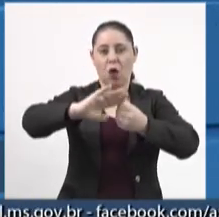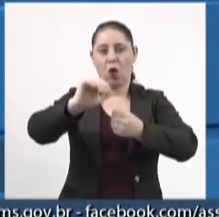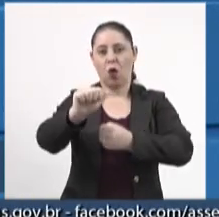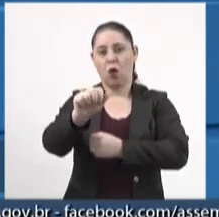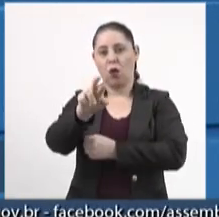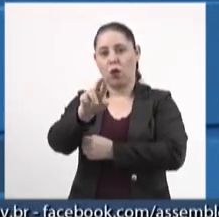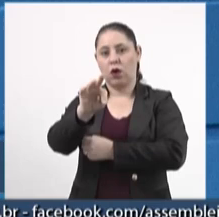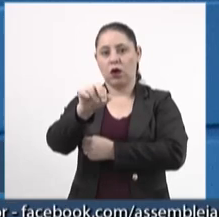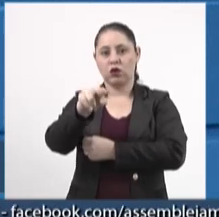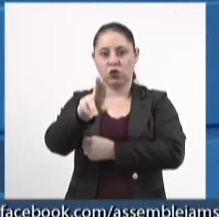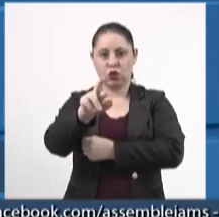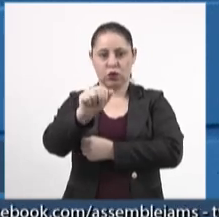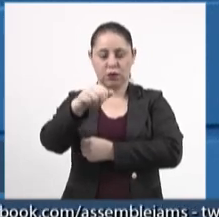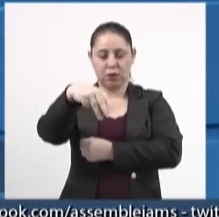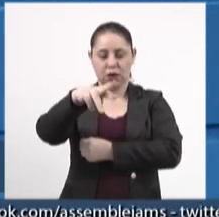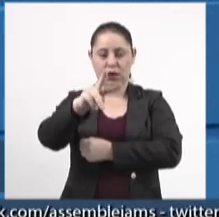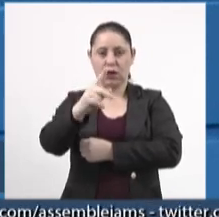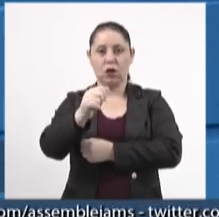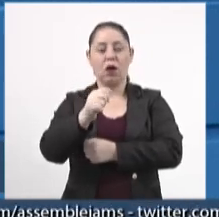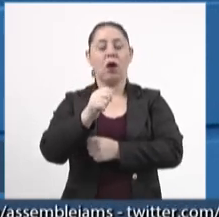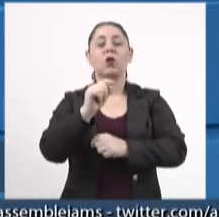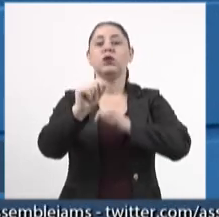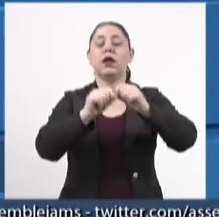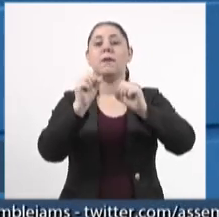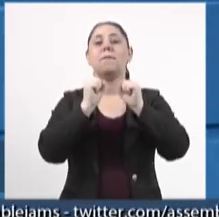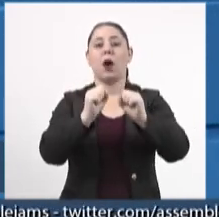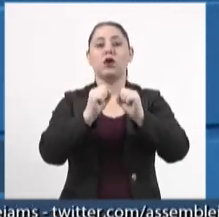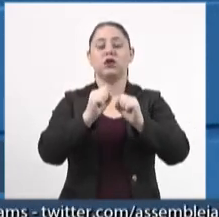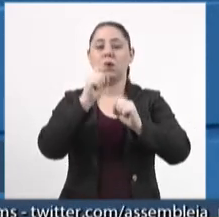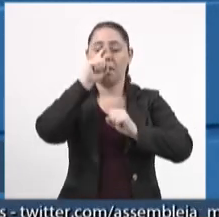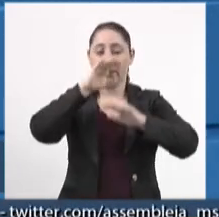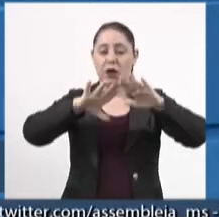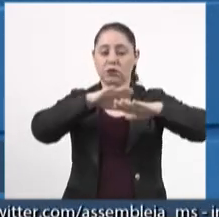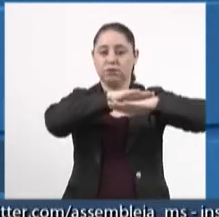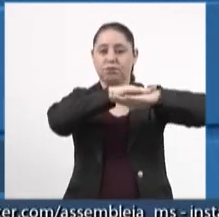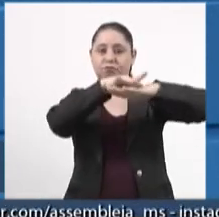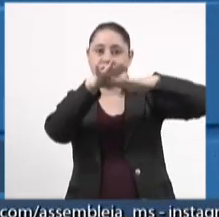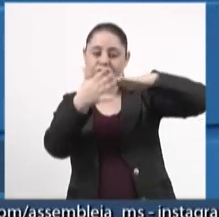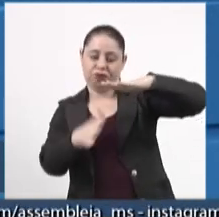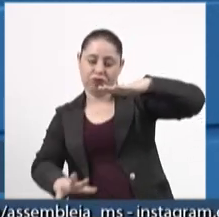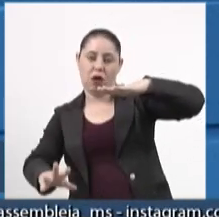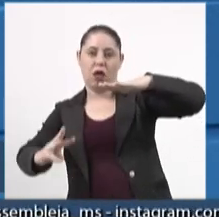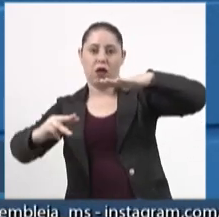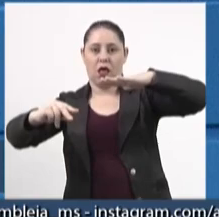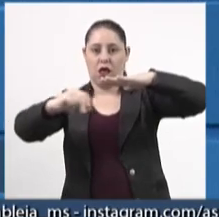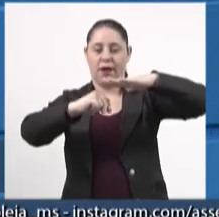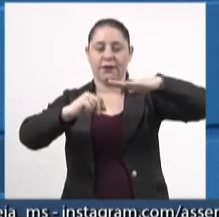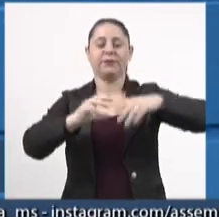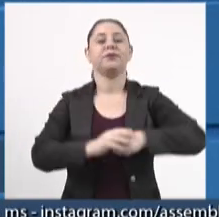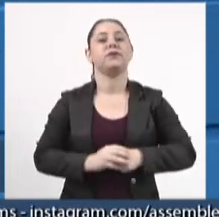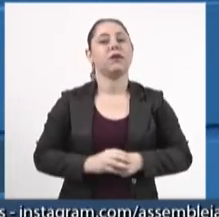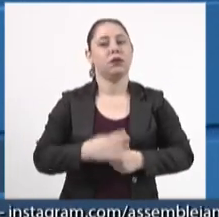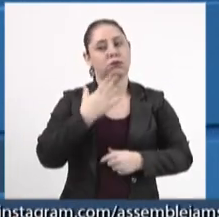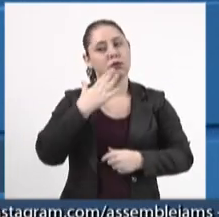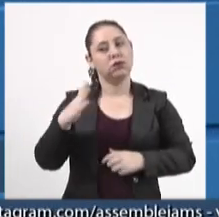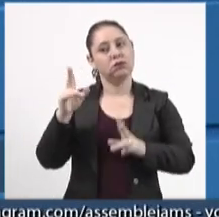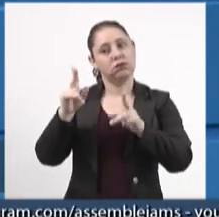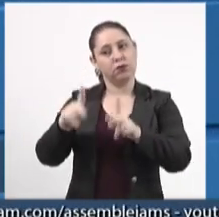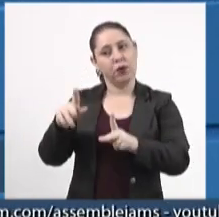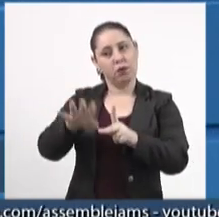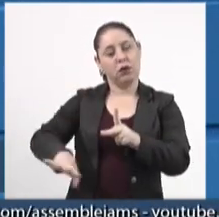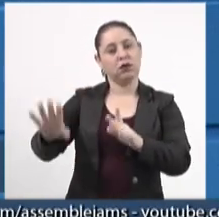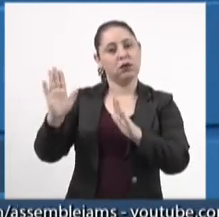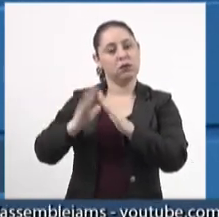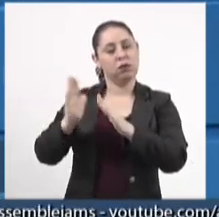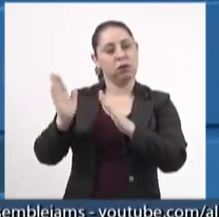Marinho, em razão dos riscos de deslizamento e outras implicações. Trata-se de um pleito encaminhado pelos moradores que